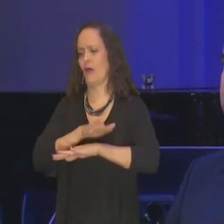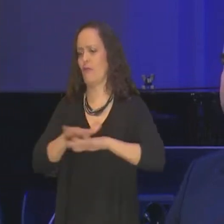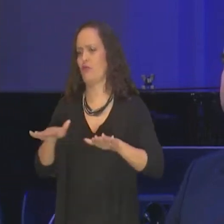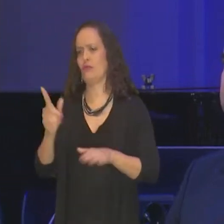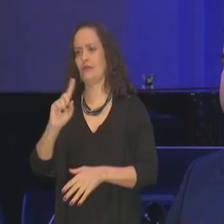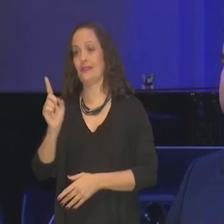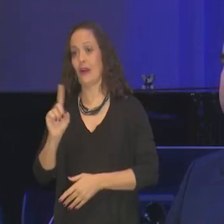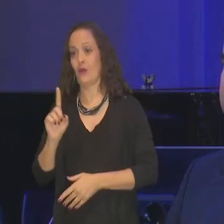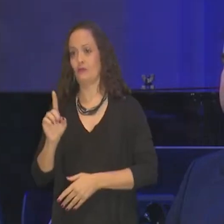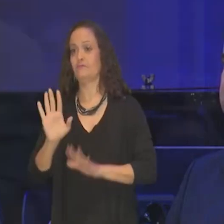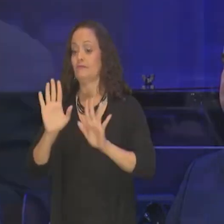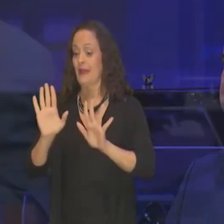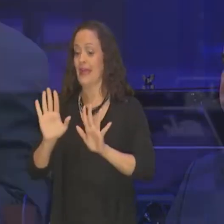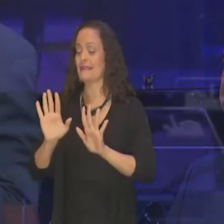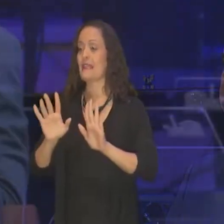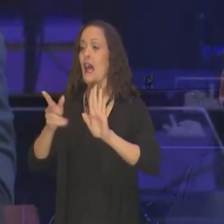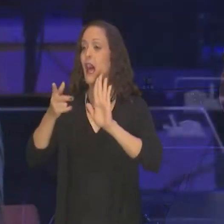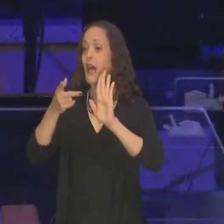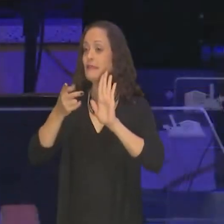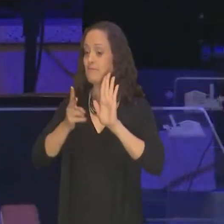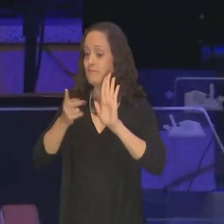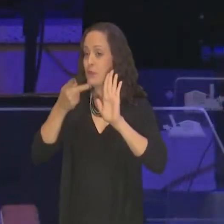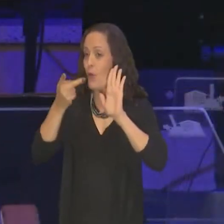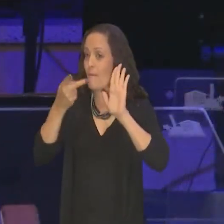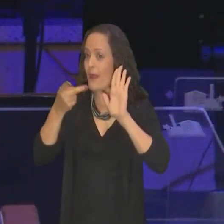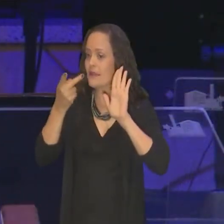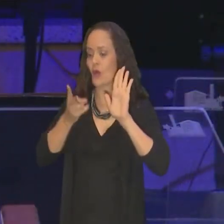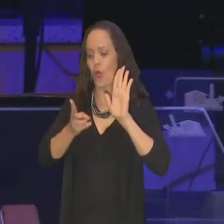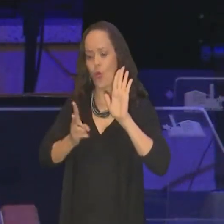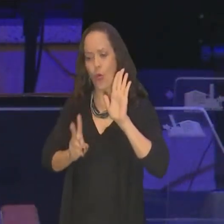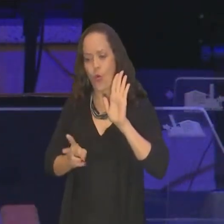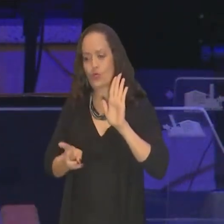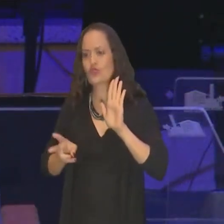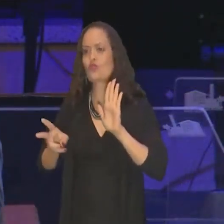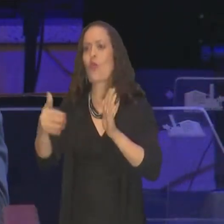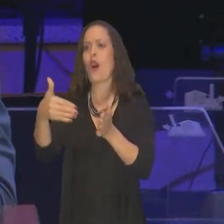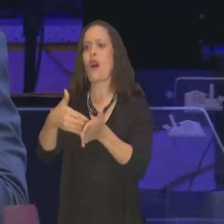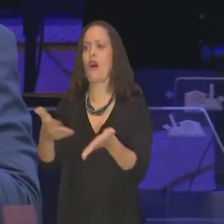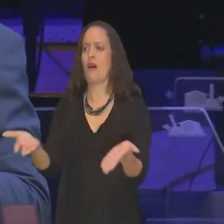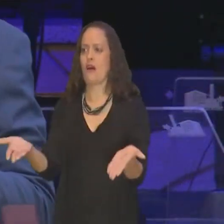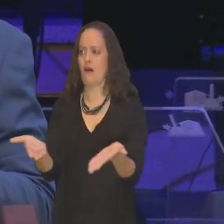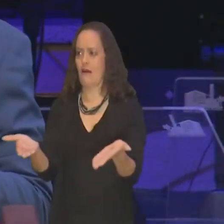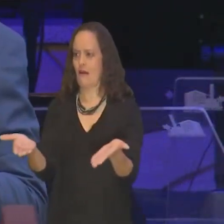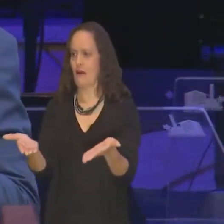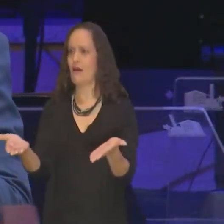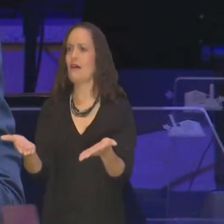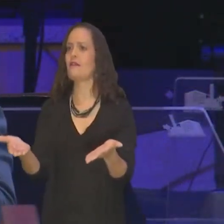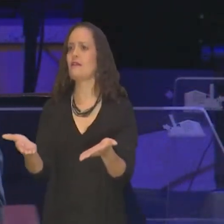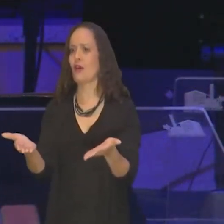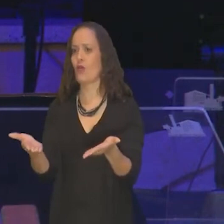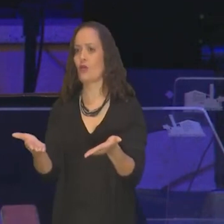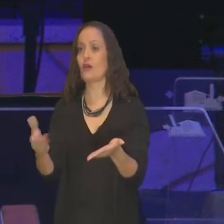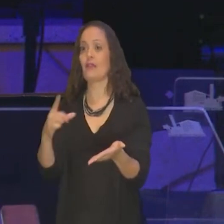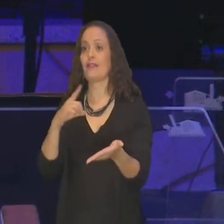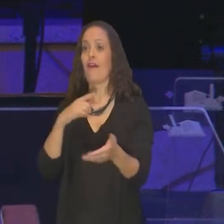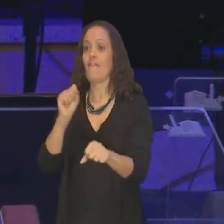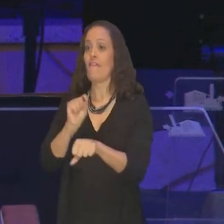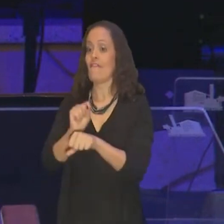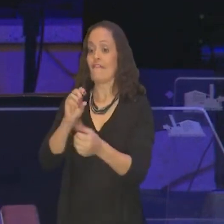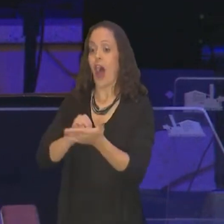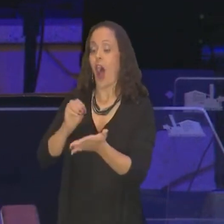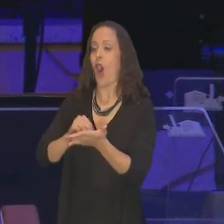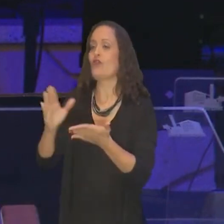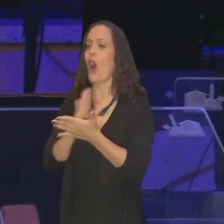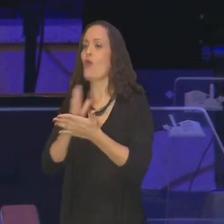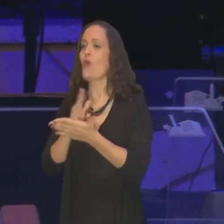digamos que as profecias continuaram e continuam, algumas inclusive, a serem realizadas,